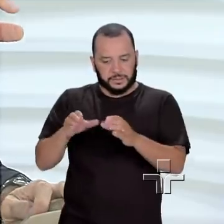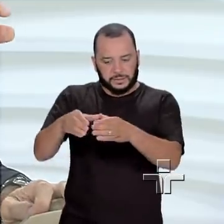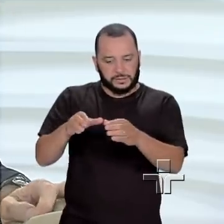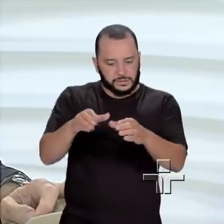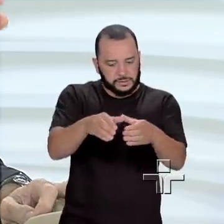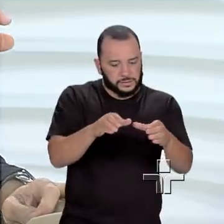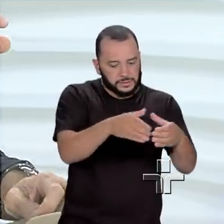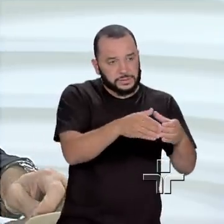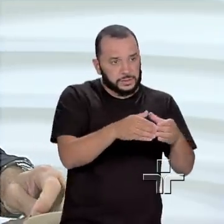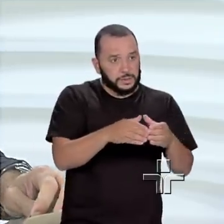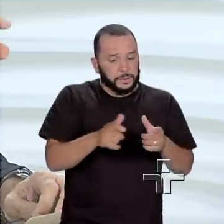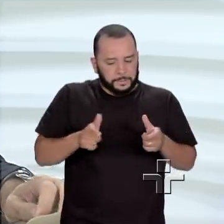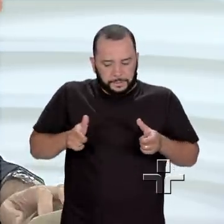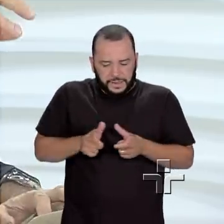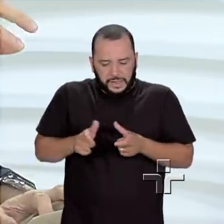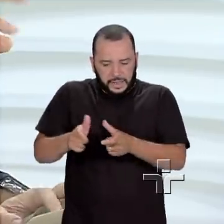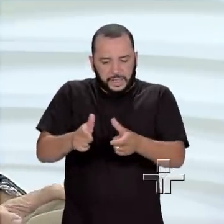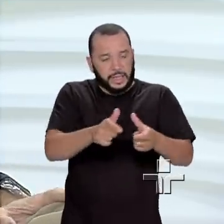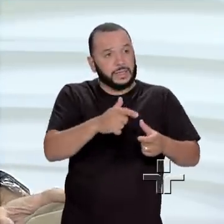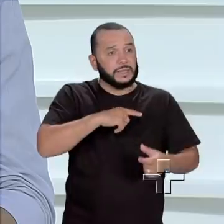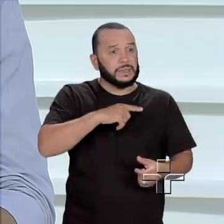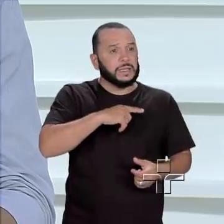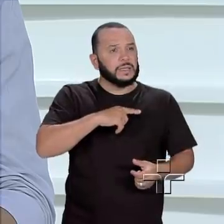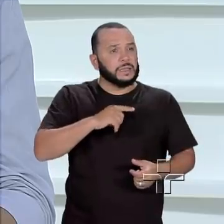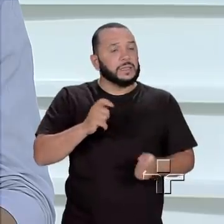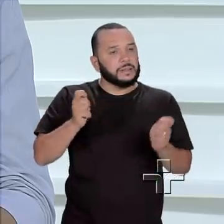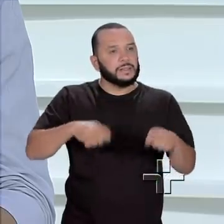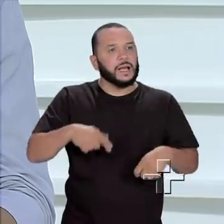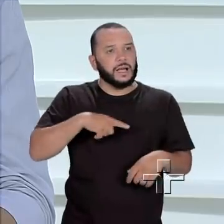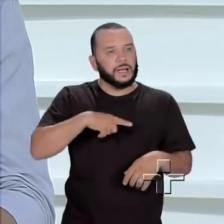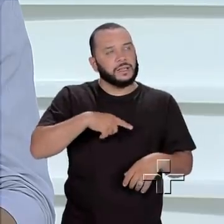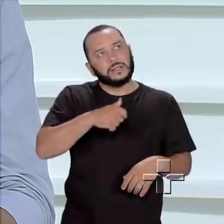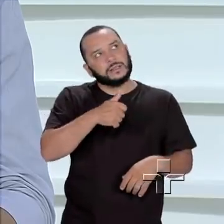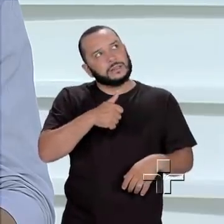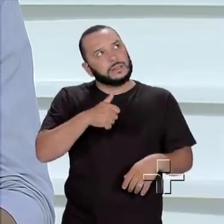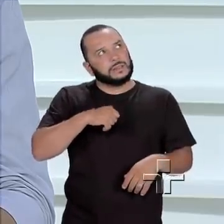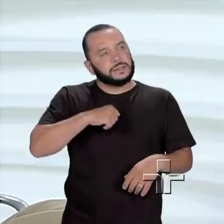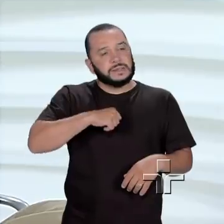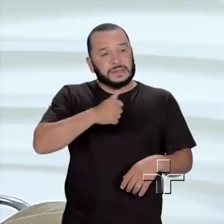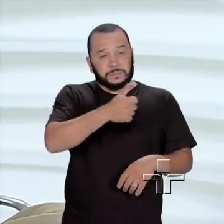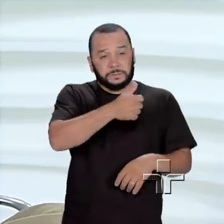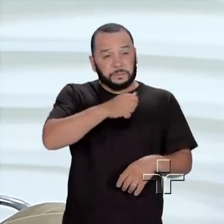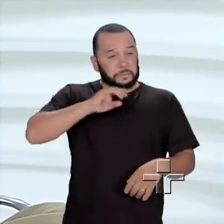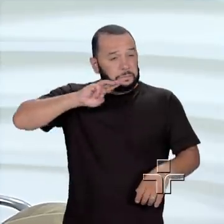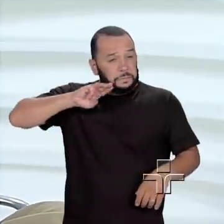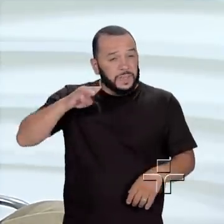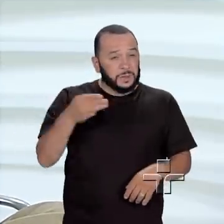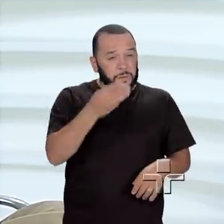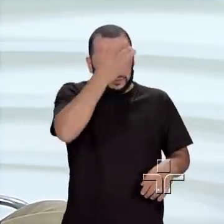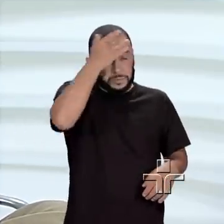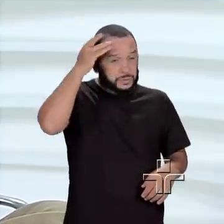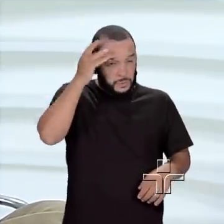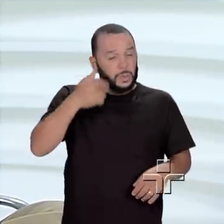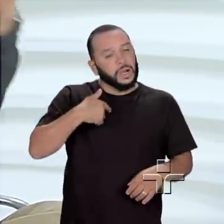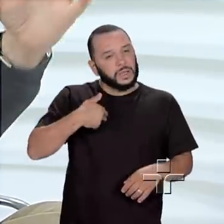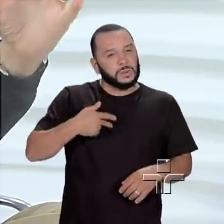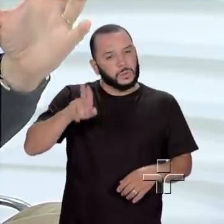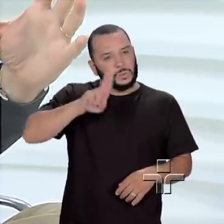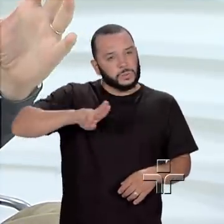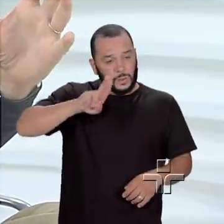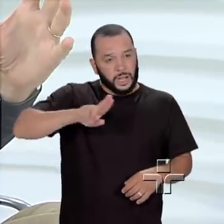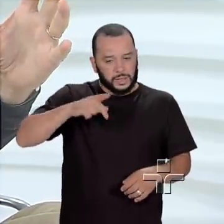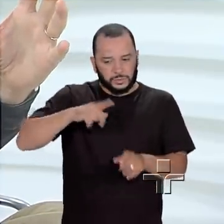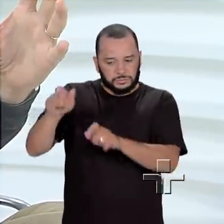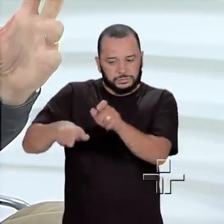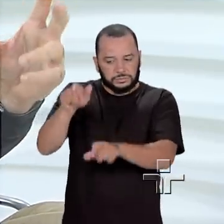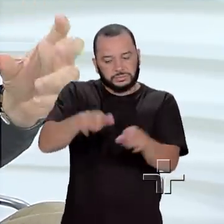estou falando de dezenas a centenas de milhões de usuários. Isso é que é pequeno porte nesse espaço global da internet de 3